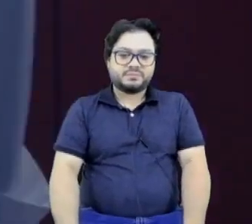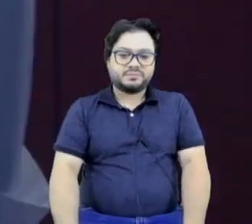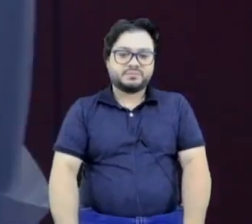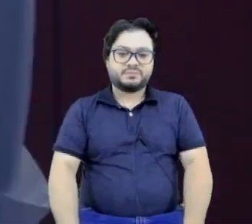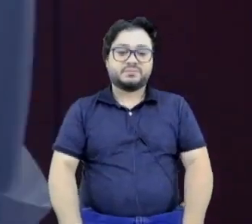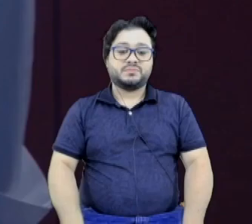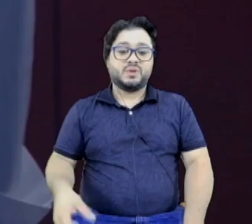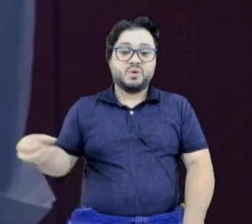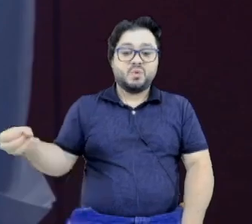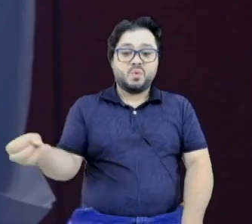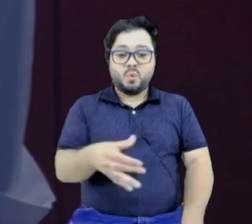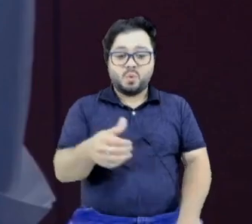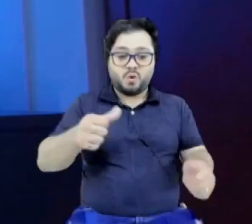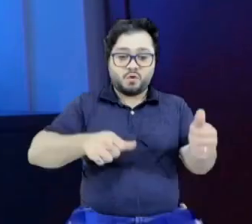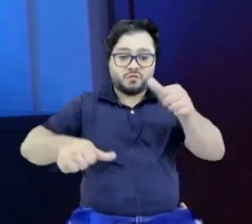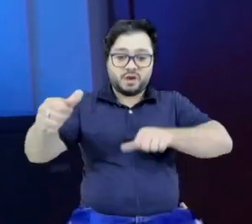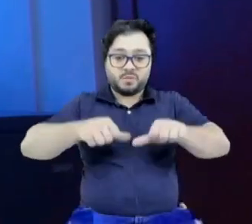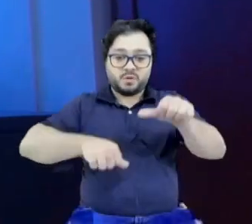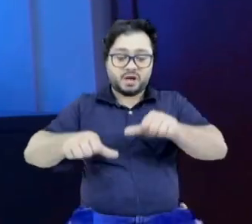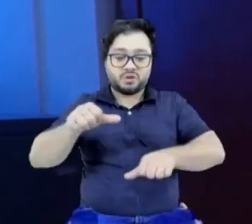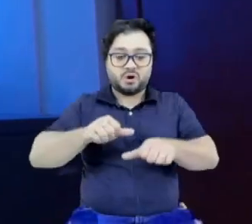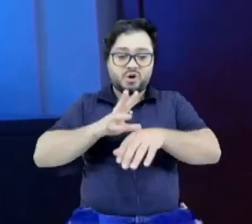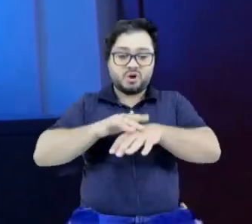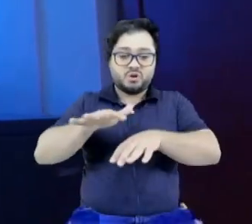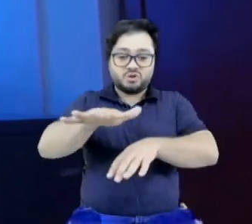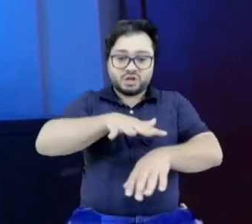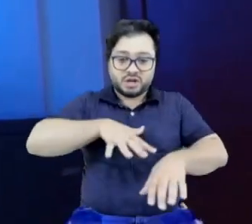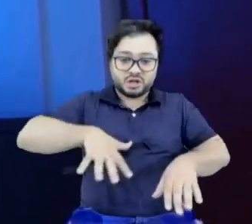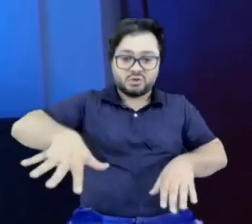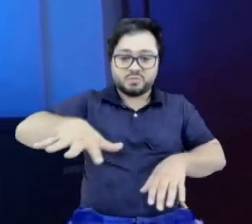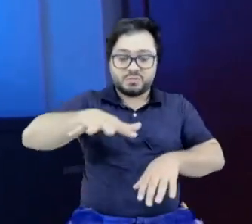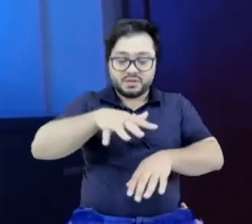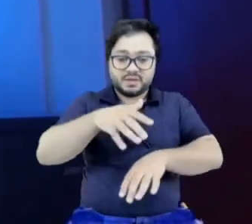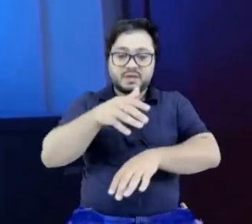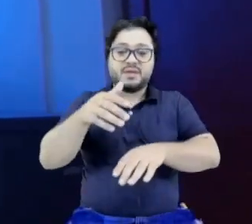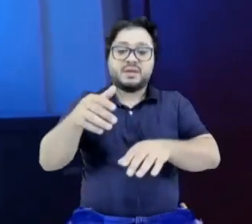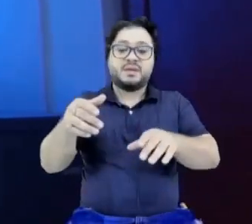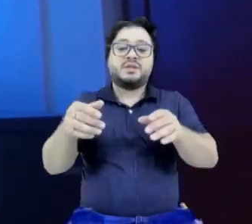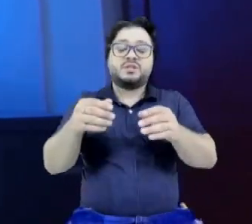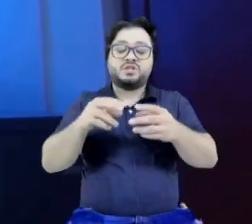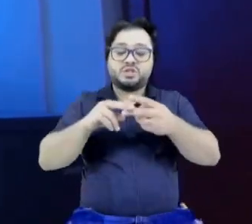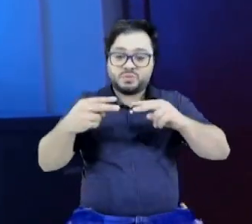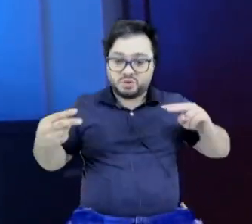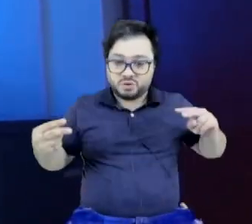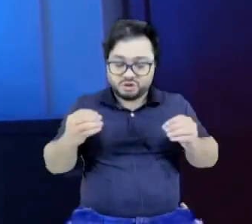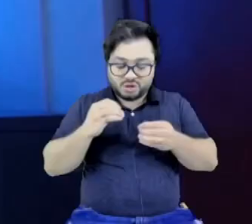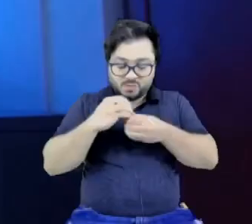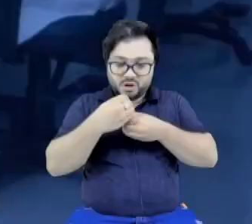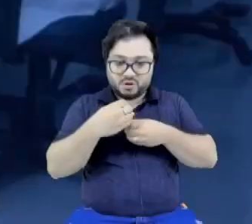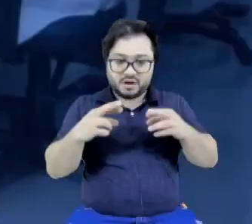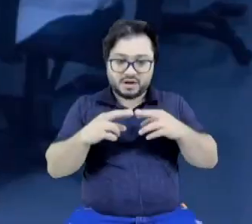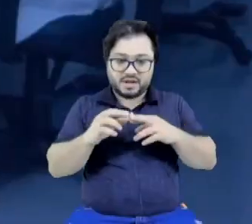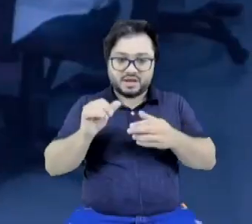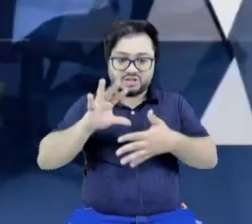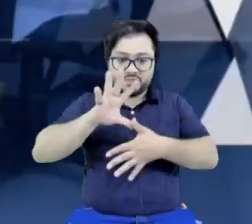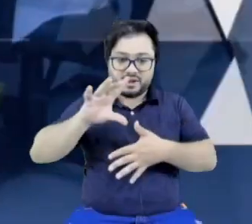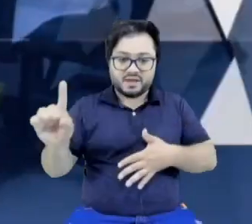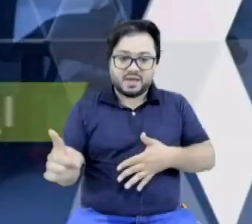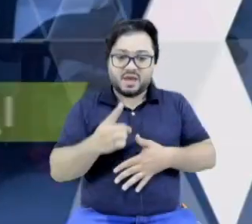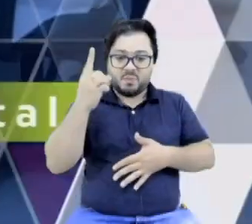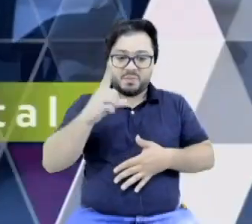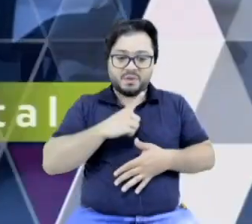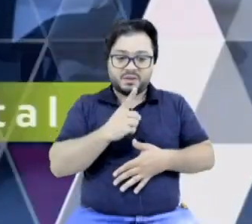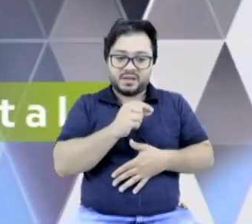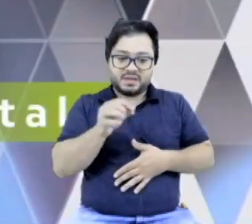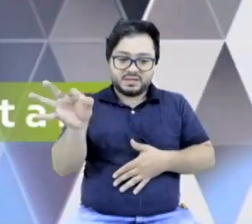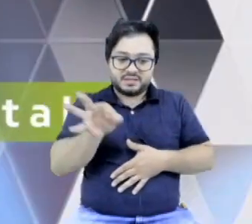O novo laboratório de anatomia patológica e biologia molecular da Rede Américas é o primeiro a nascer